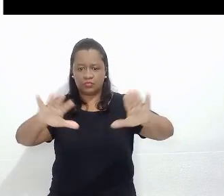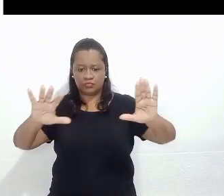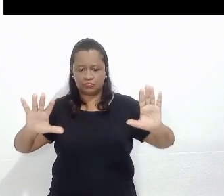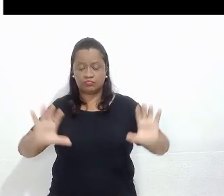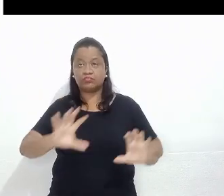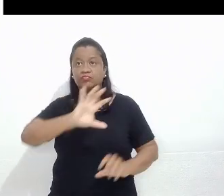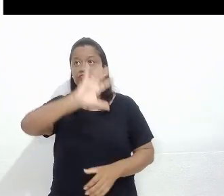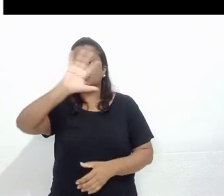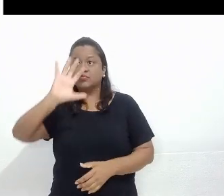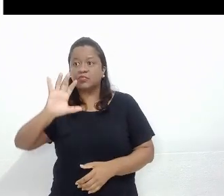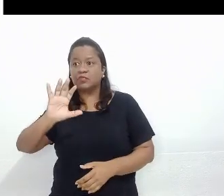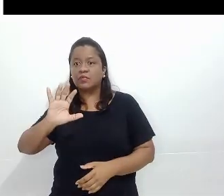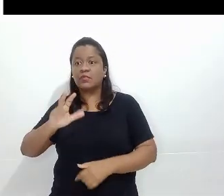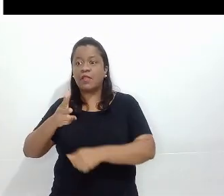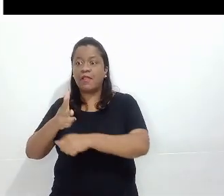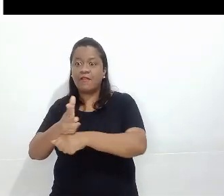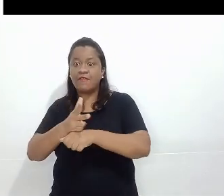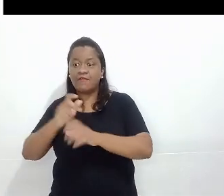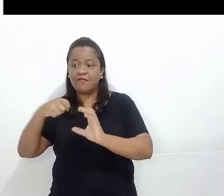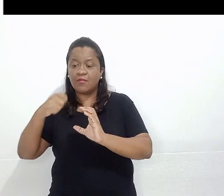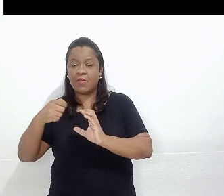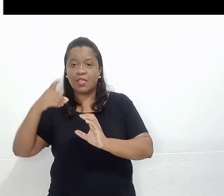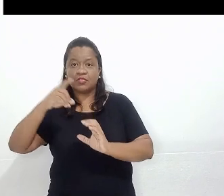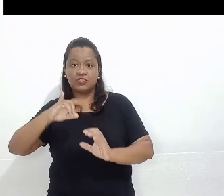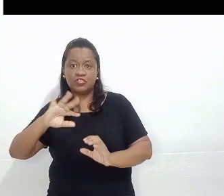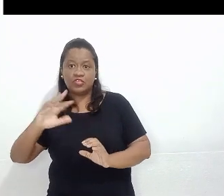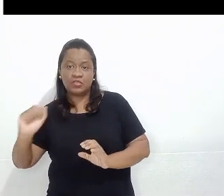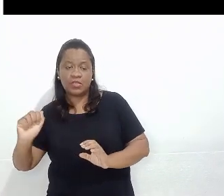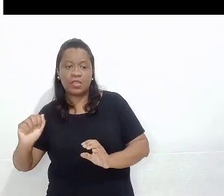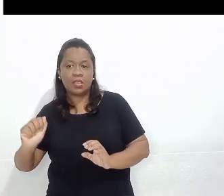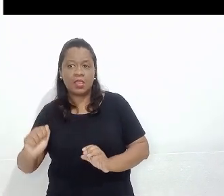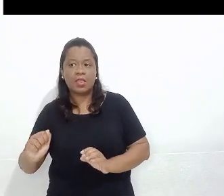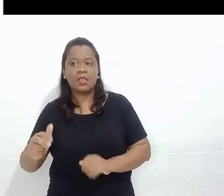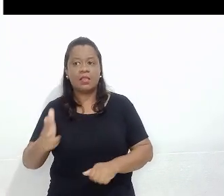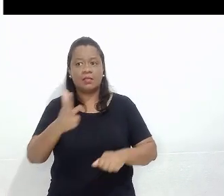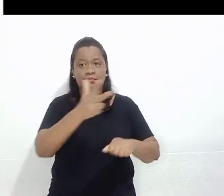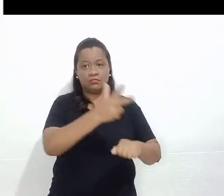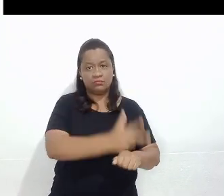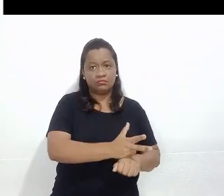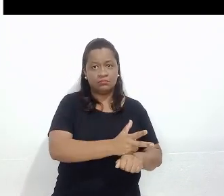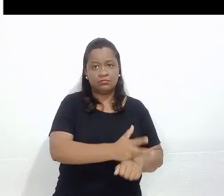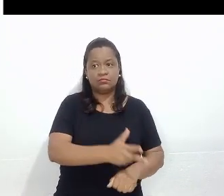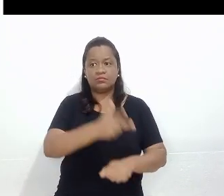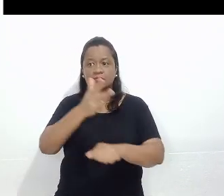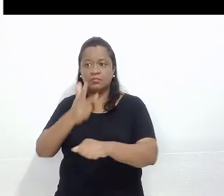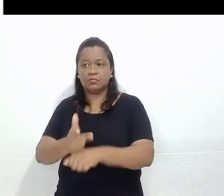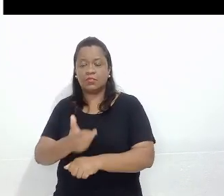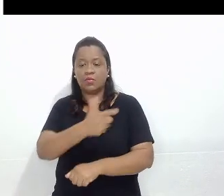tá? Você tem um posicionamento aqui, você tem outro posicionamento aqui,